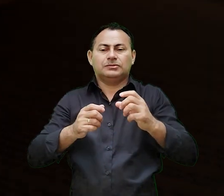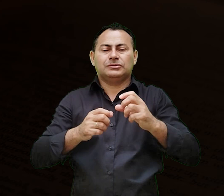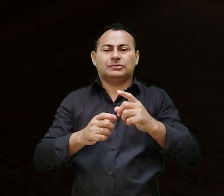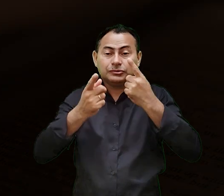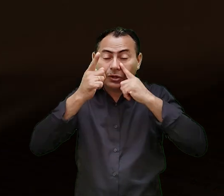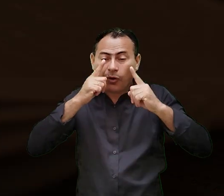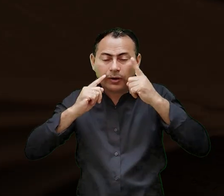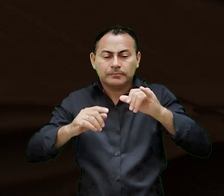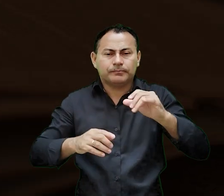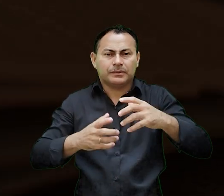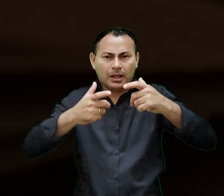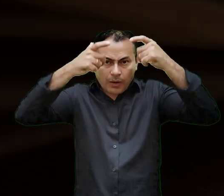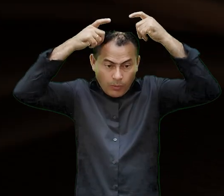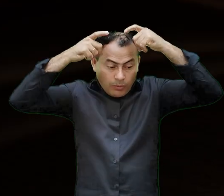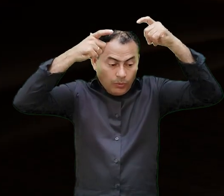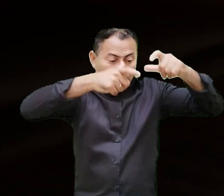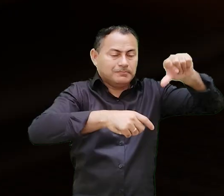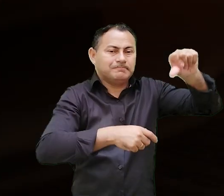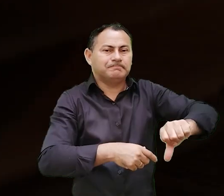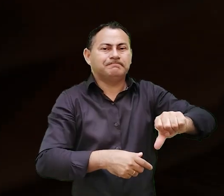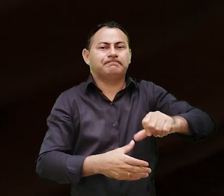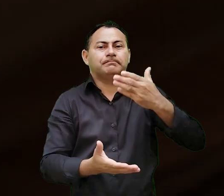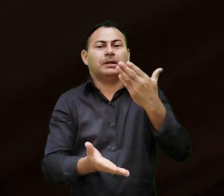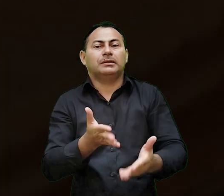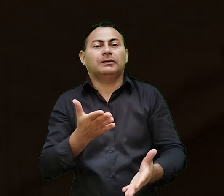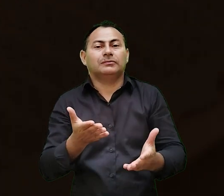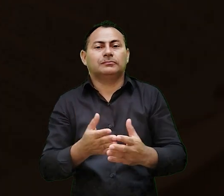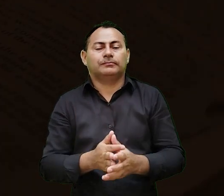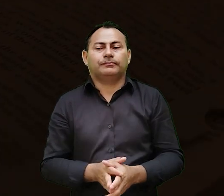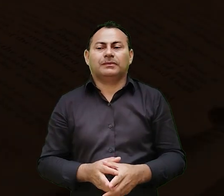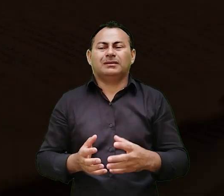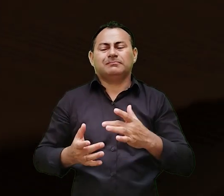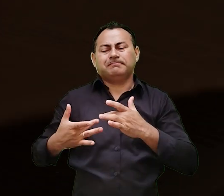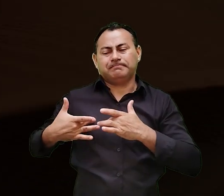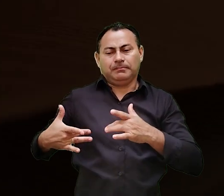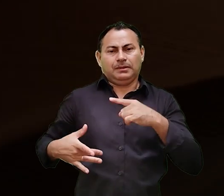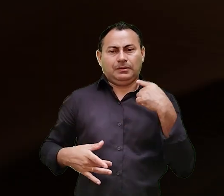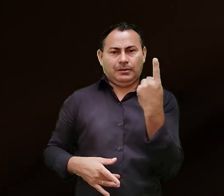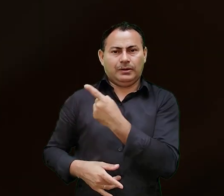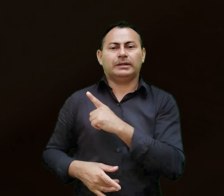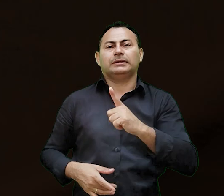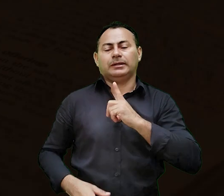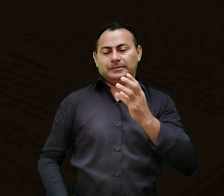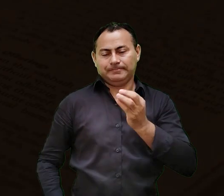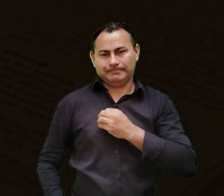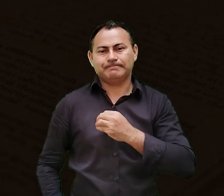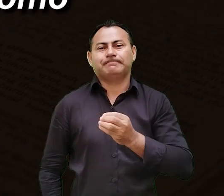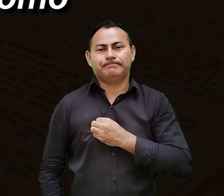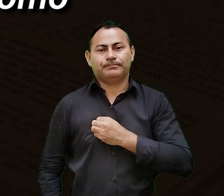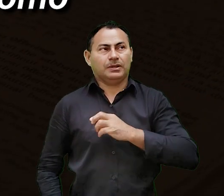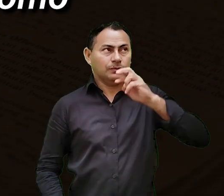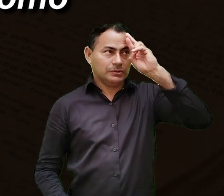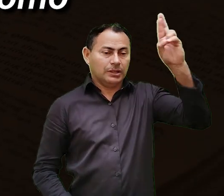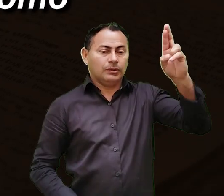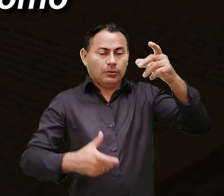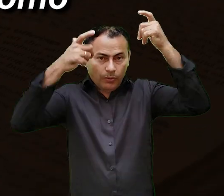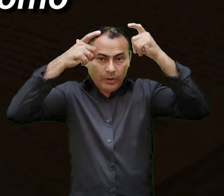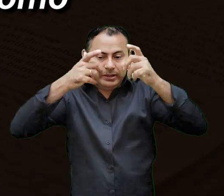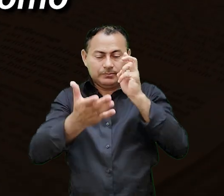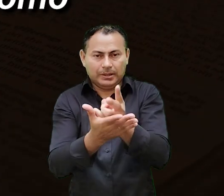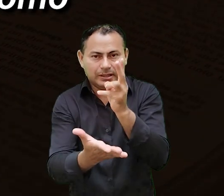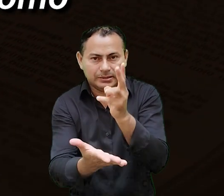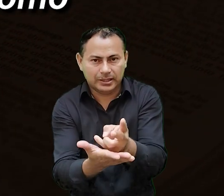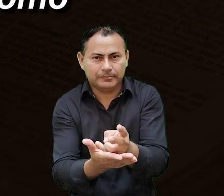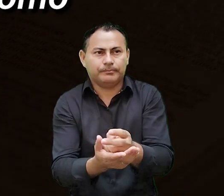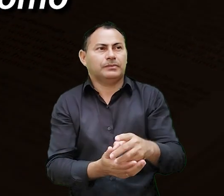em lamentos. A coroa caiu da nossa cabeça. Ai de nós, porque temos pecado. Tu, Senhor, reinas